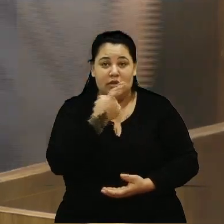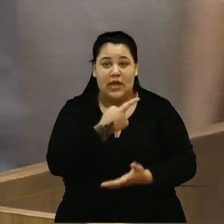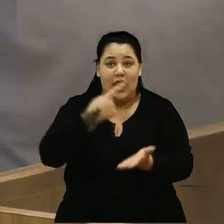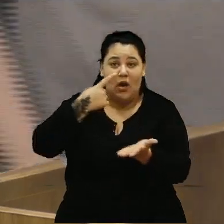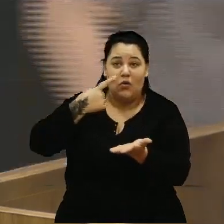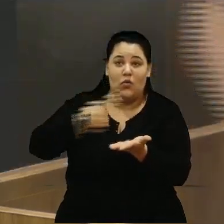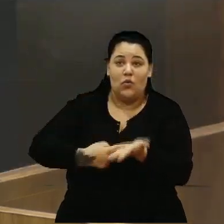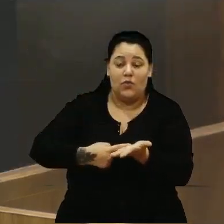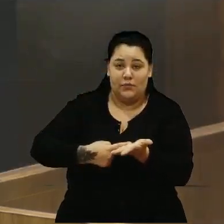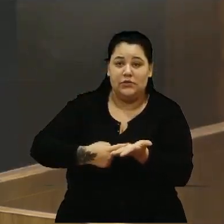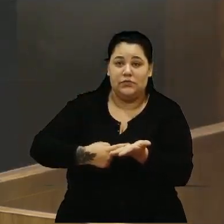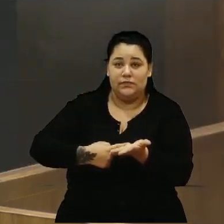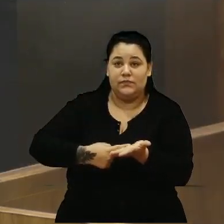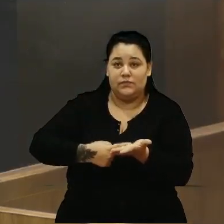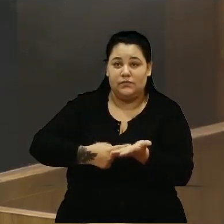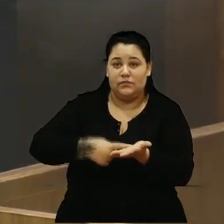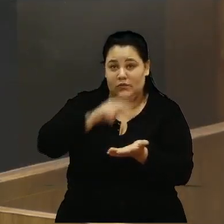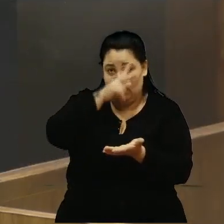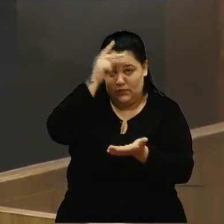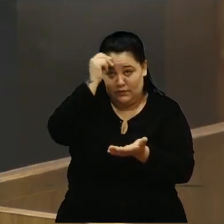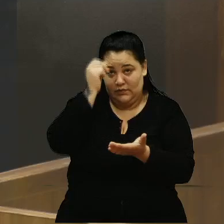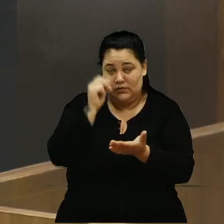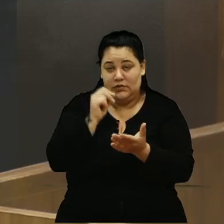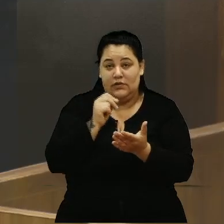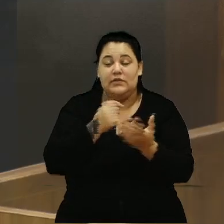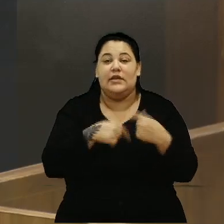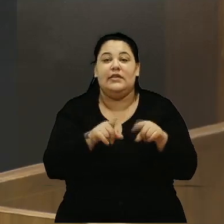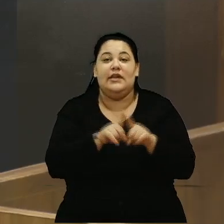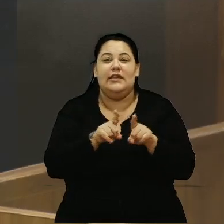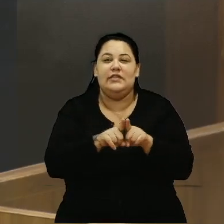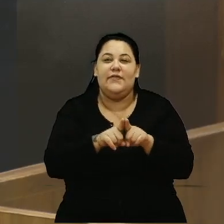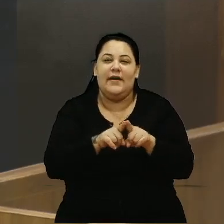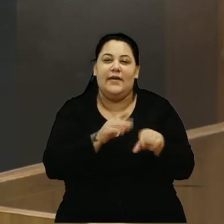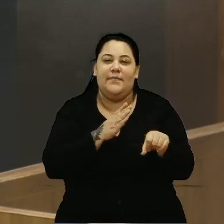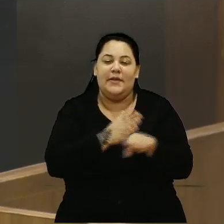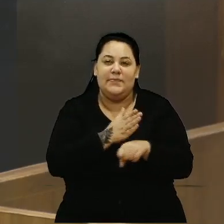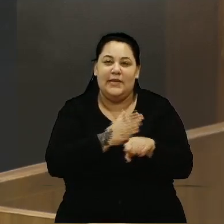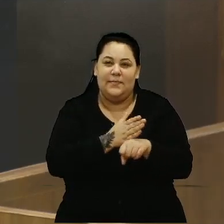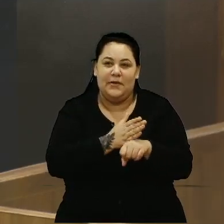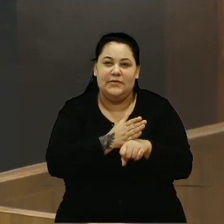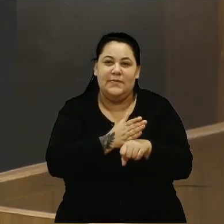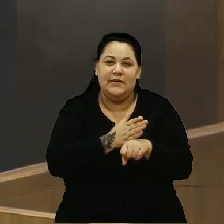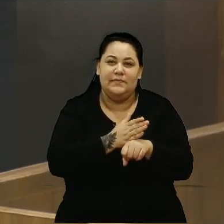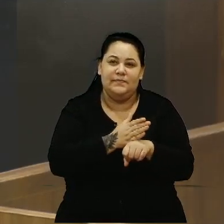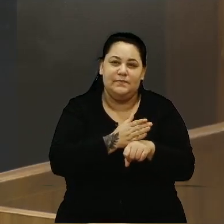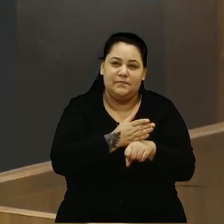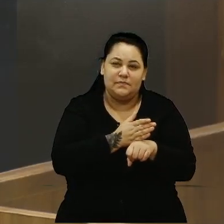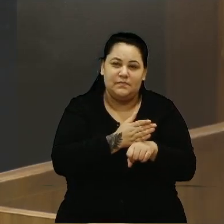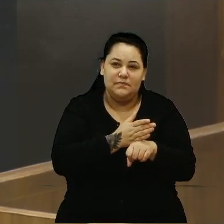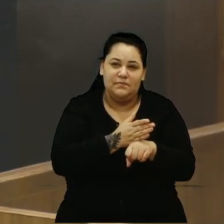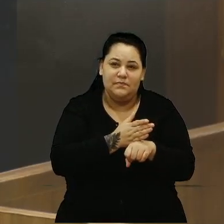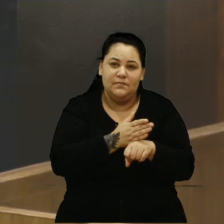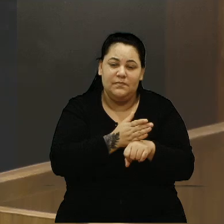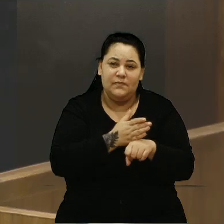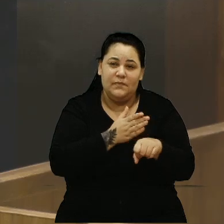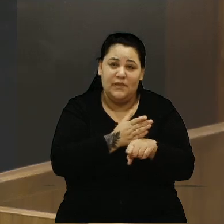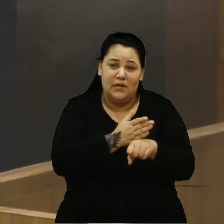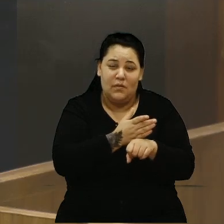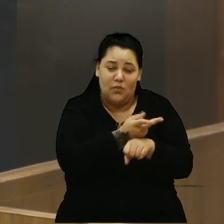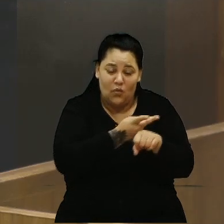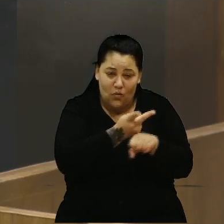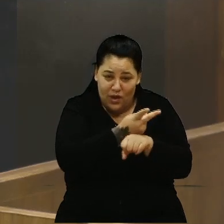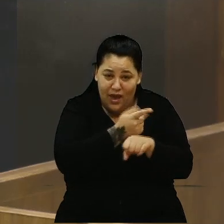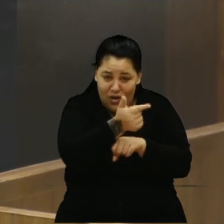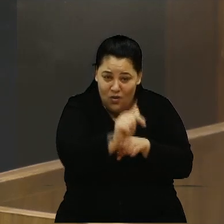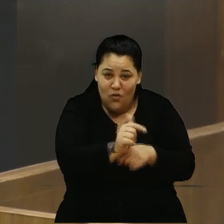o prefeito colocou na mão dele, de ir atrás de um outro espaço, e eu pedi encarecidamente para ele, em nome da frente parlamentar